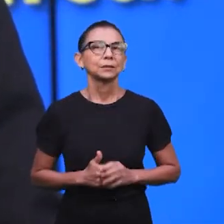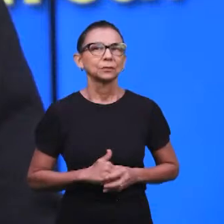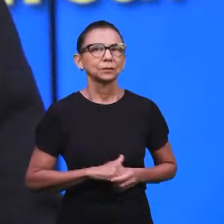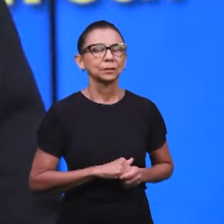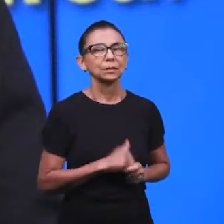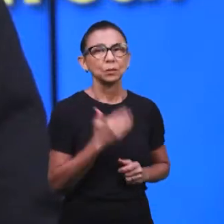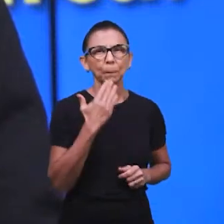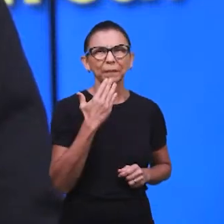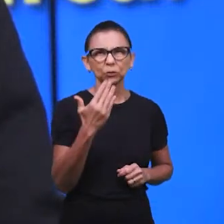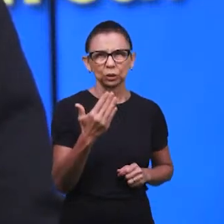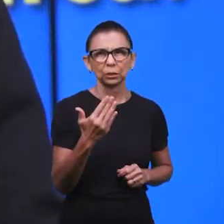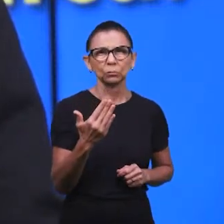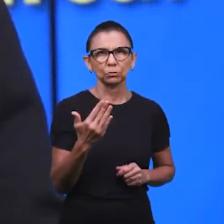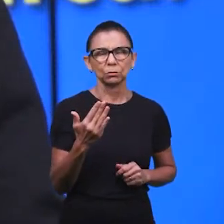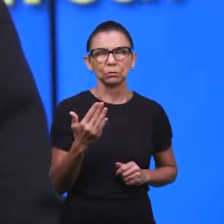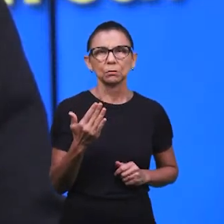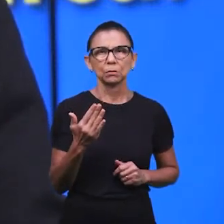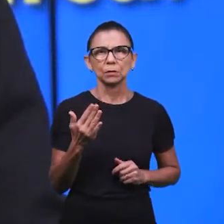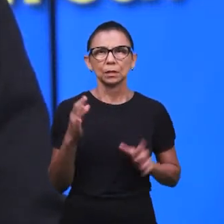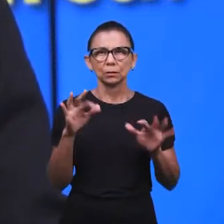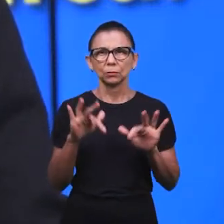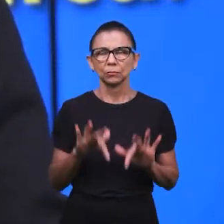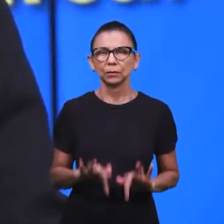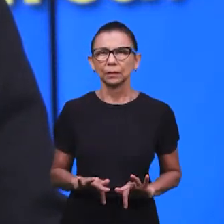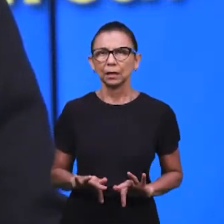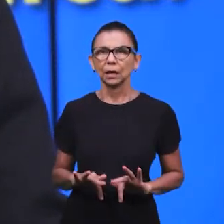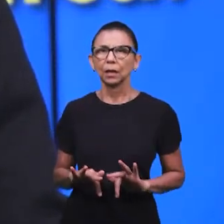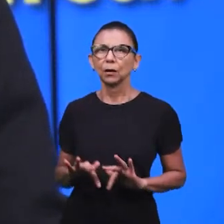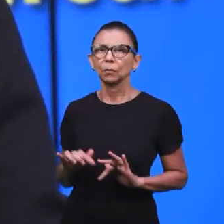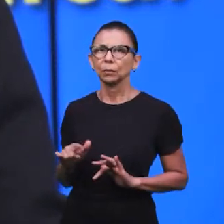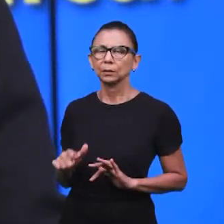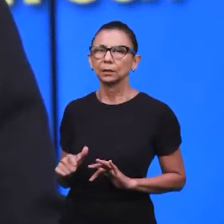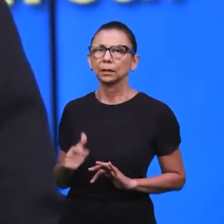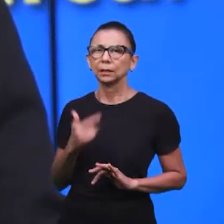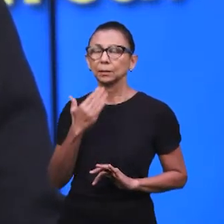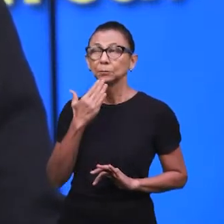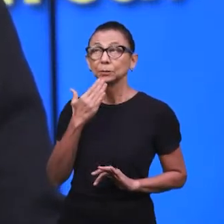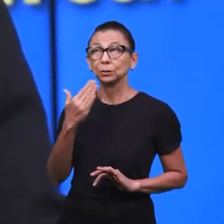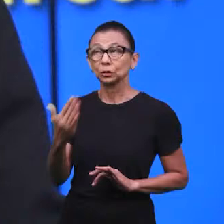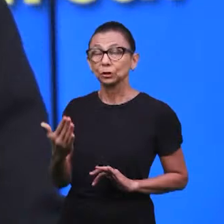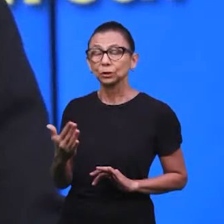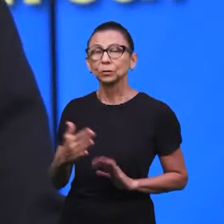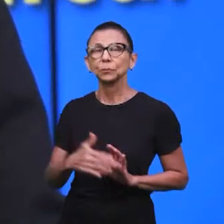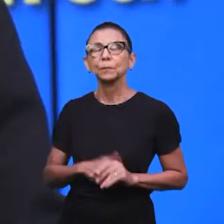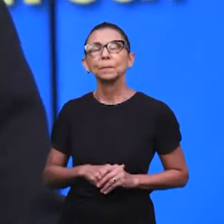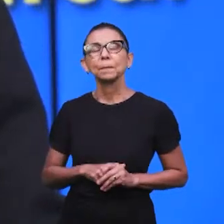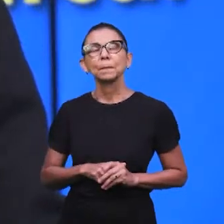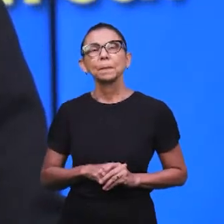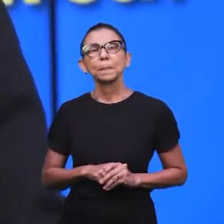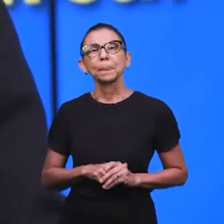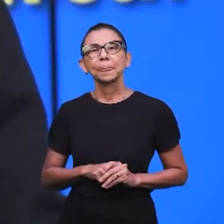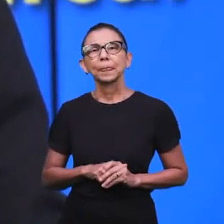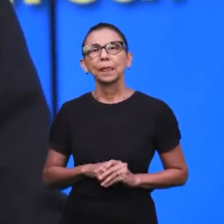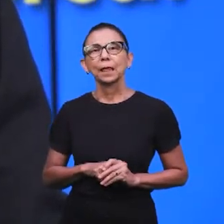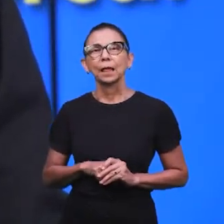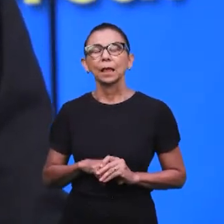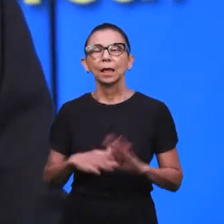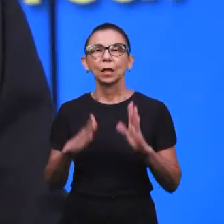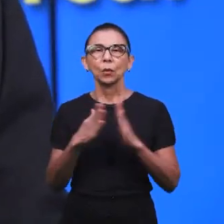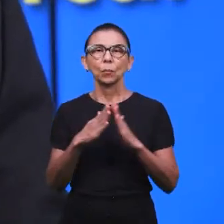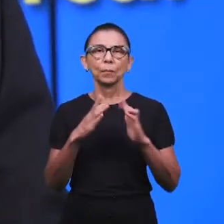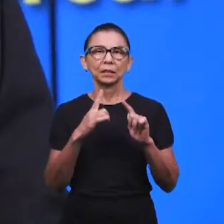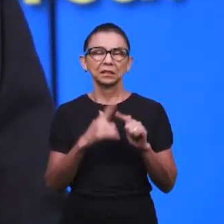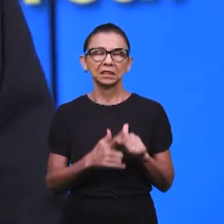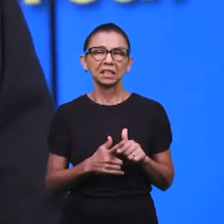né, que foram feitos para a igreja, para ela ouvir a voz do amado, que ela não ouviu, né? O capítulo 5 fala de uma igreja